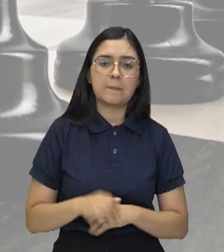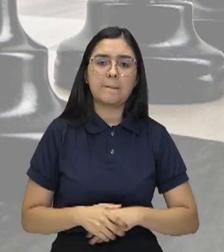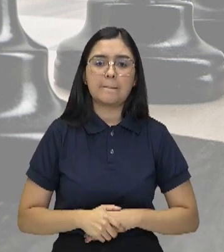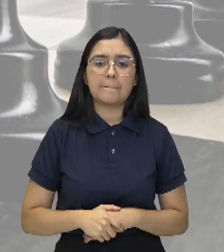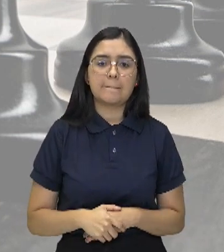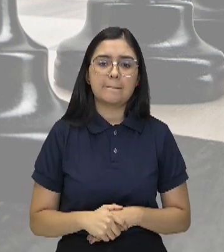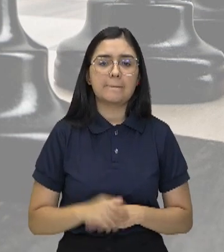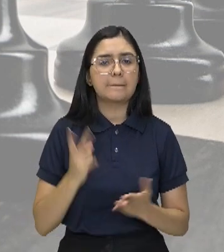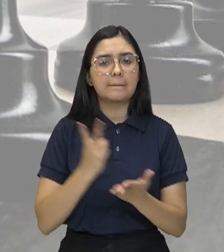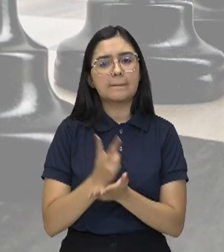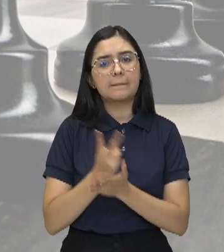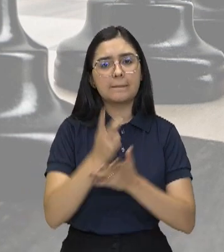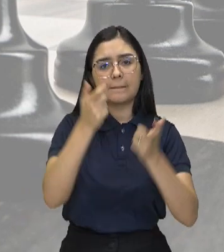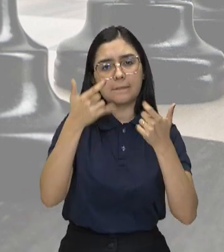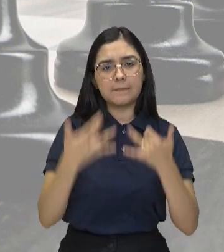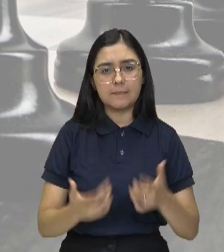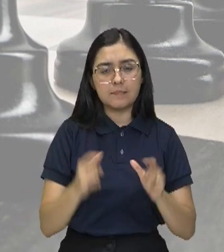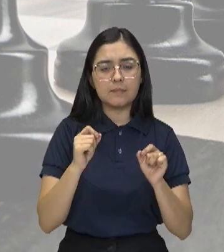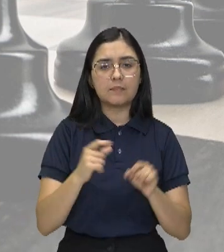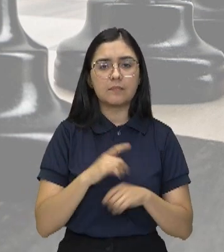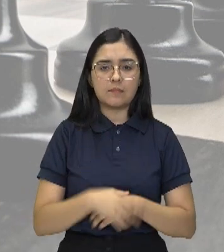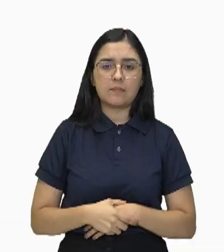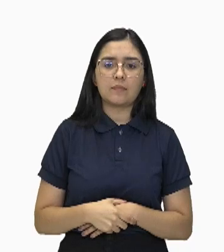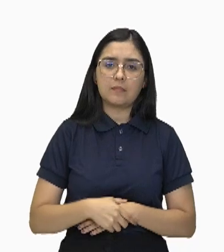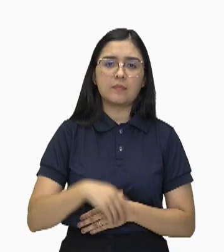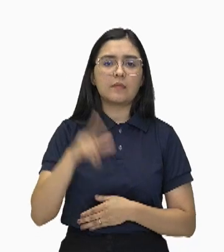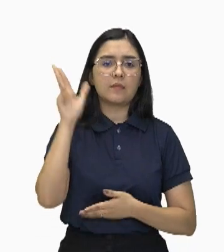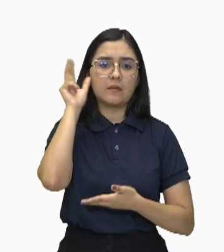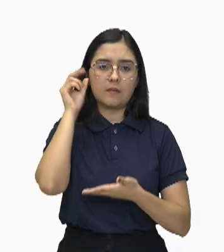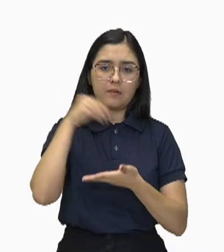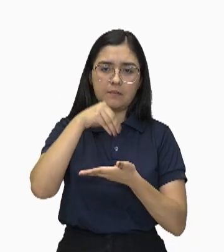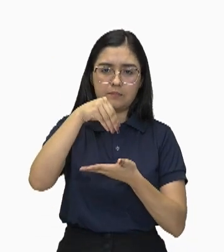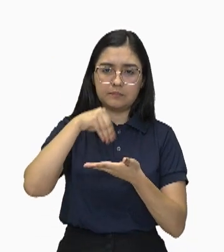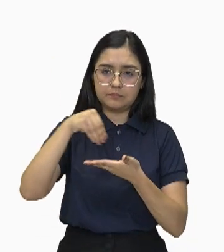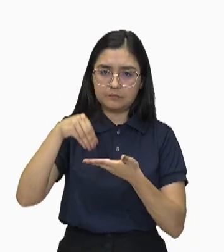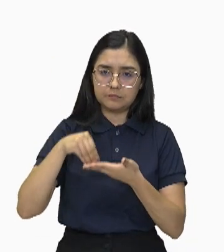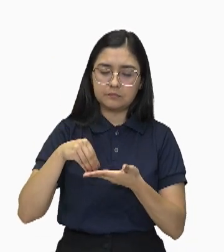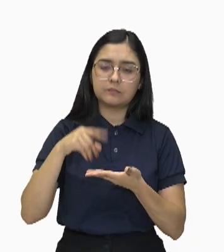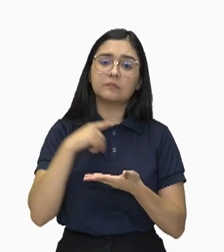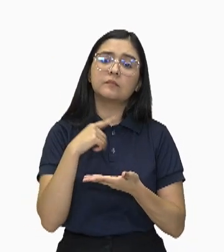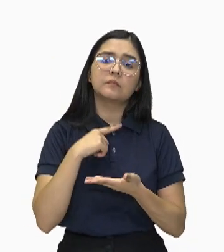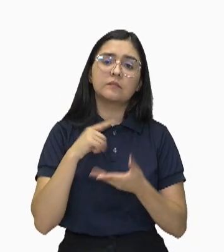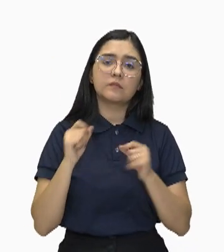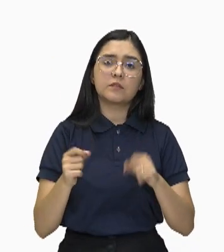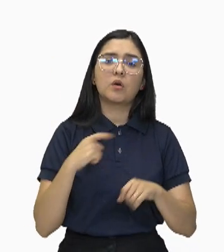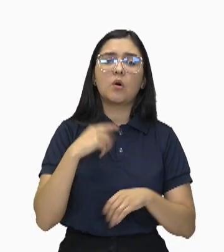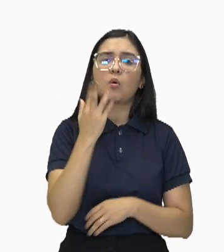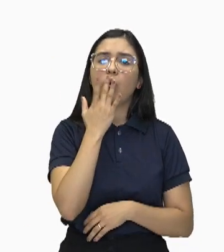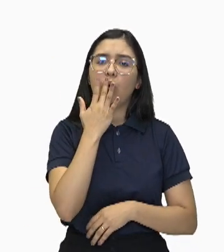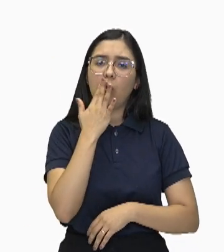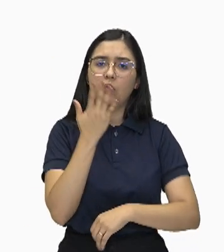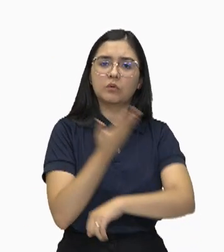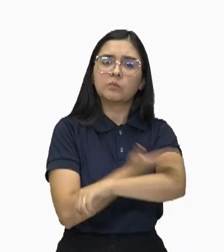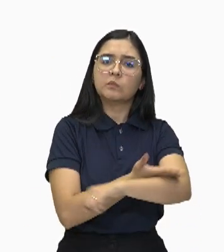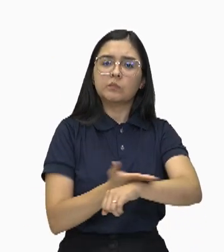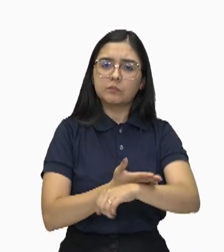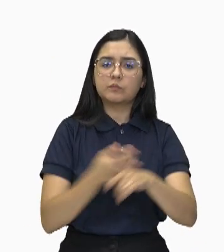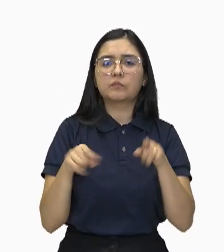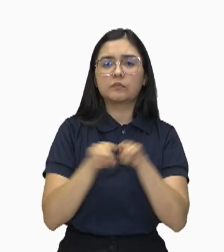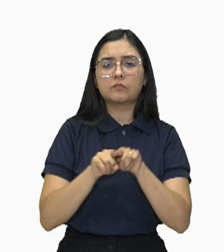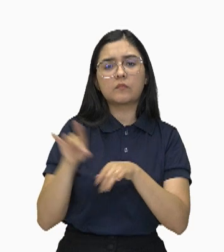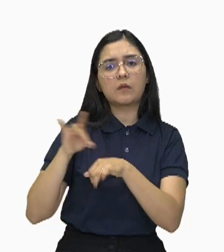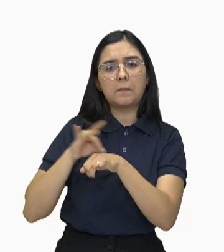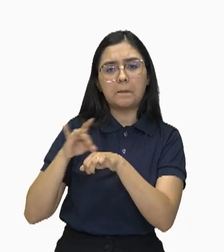sobre o tabuleiro do xadrez, nós vimos que as casas são alternadamente claras e escuras,